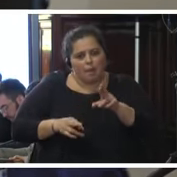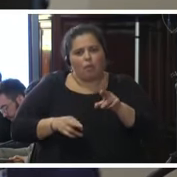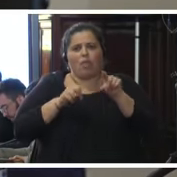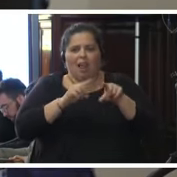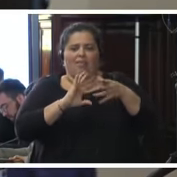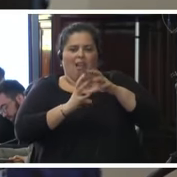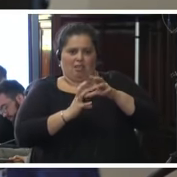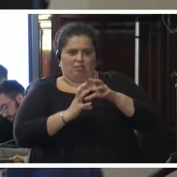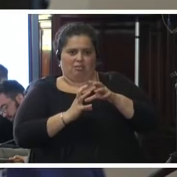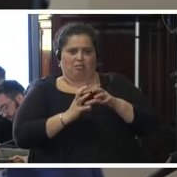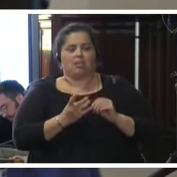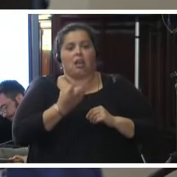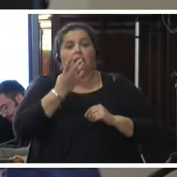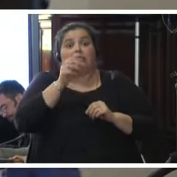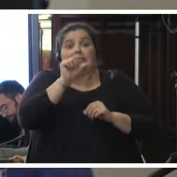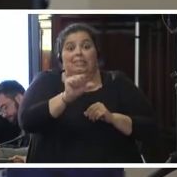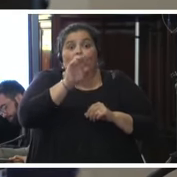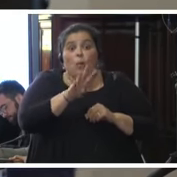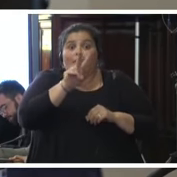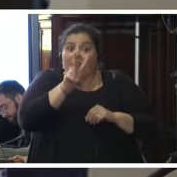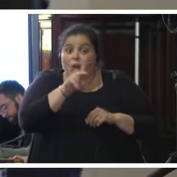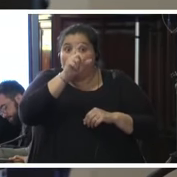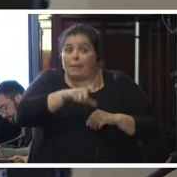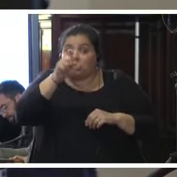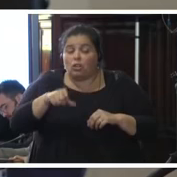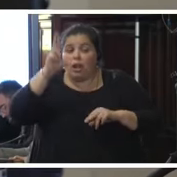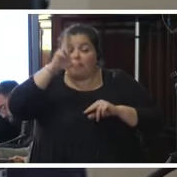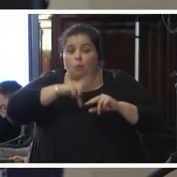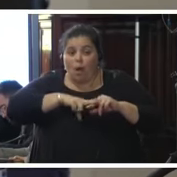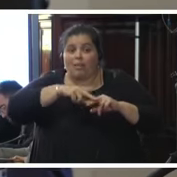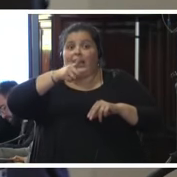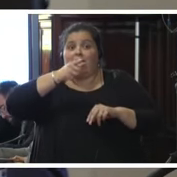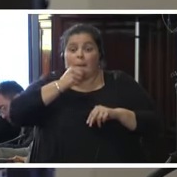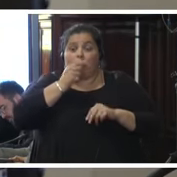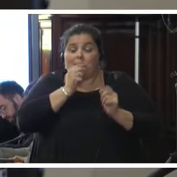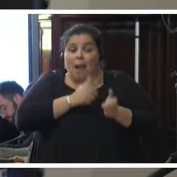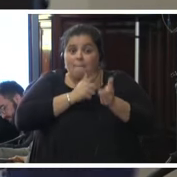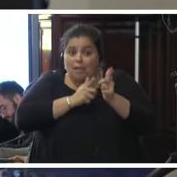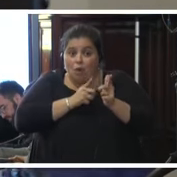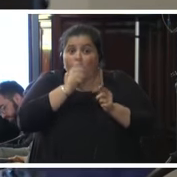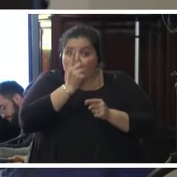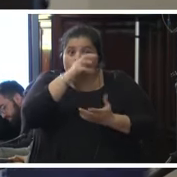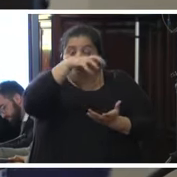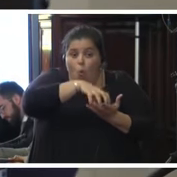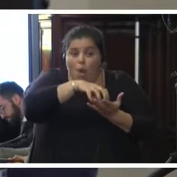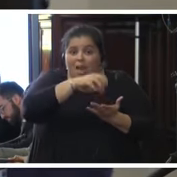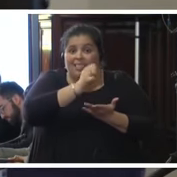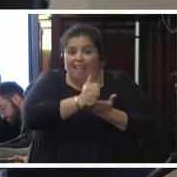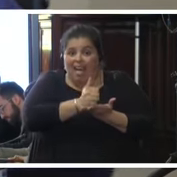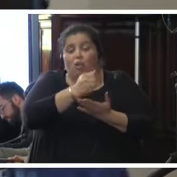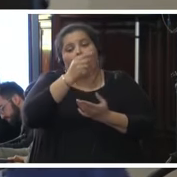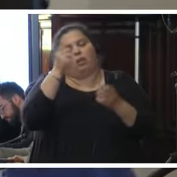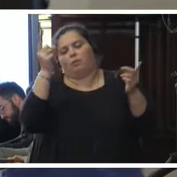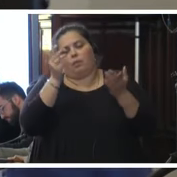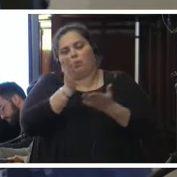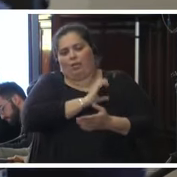642 pessoas mortas pela polícia no Estado é uma cifra altíssima, totalmente inaceitável. O que vai fazer